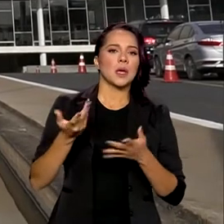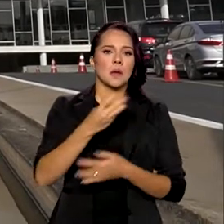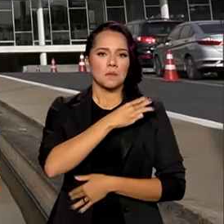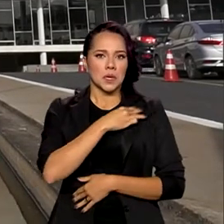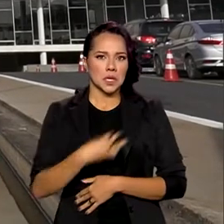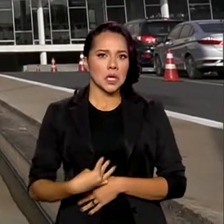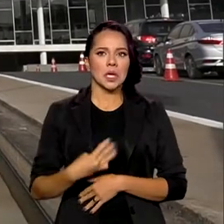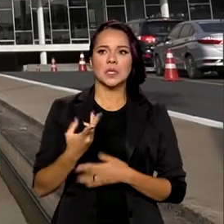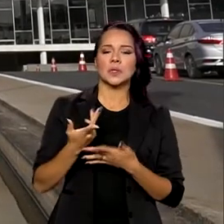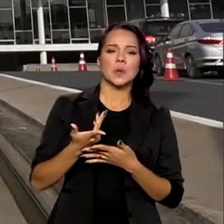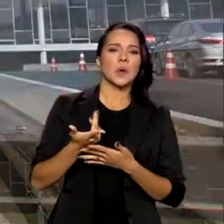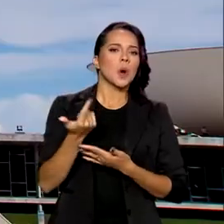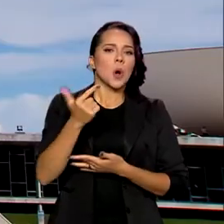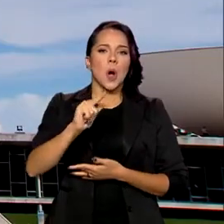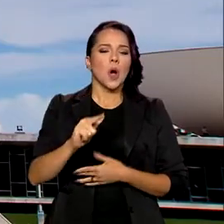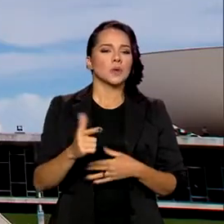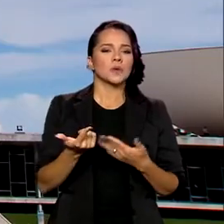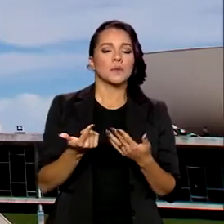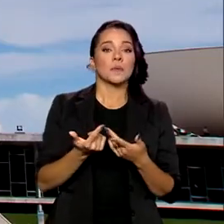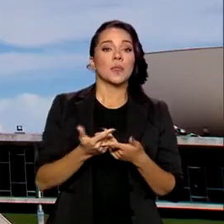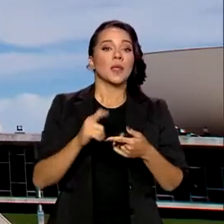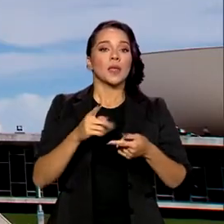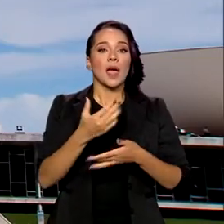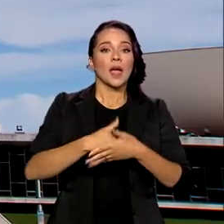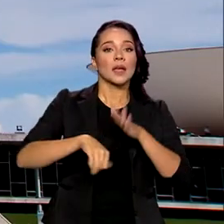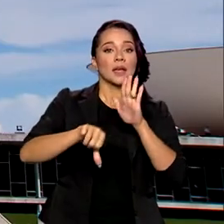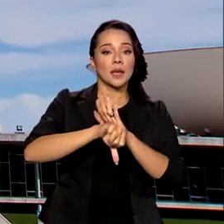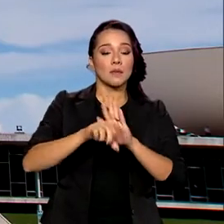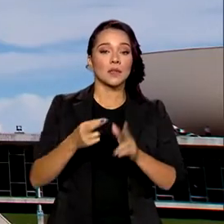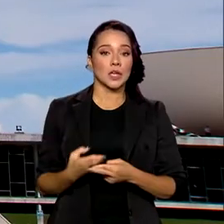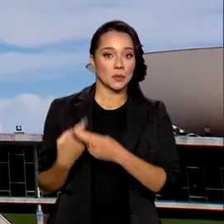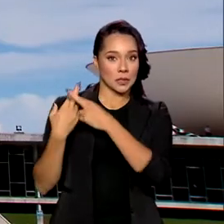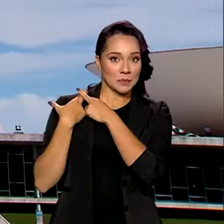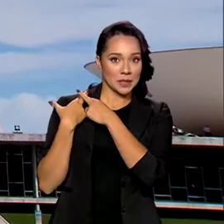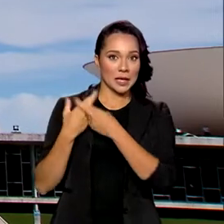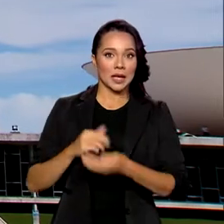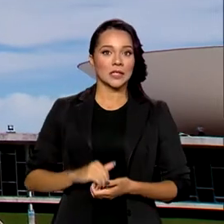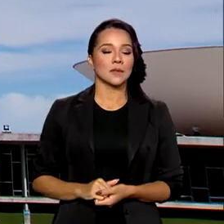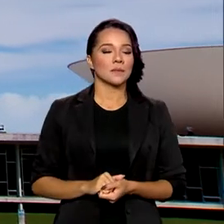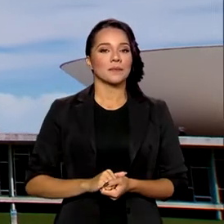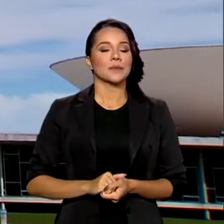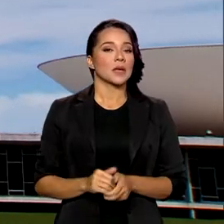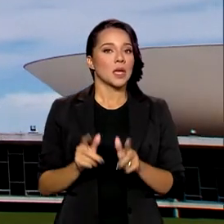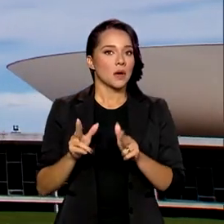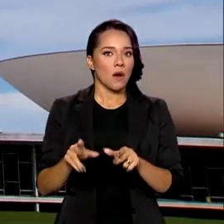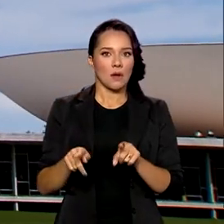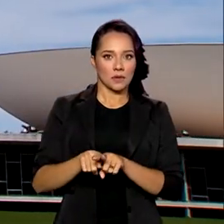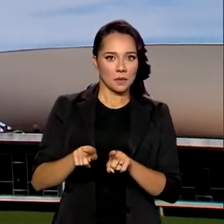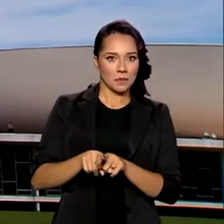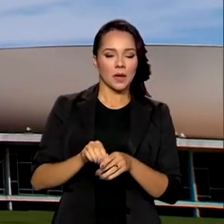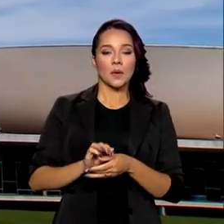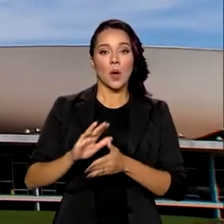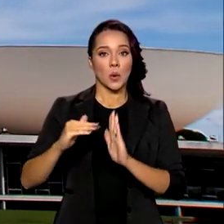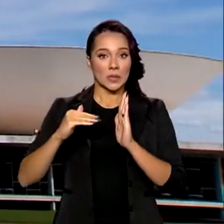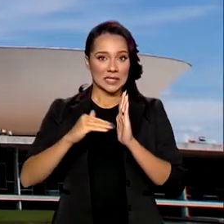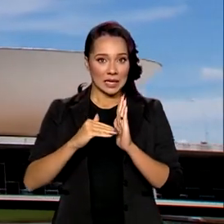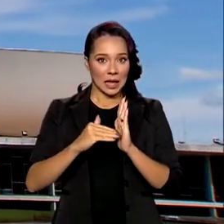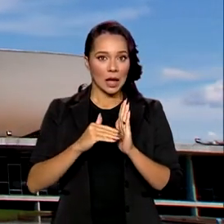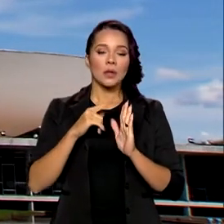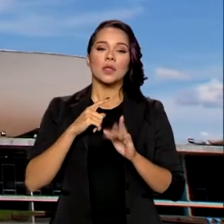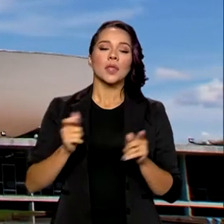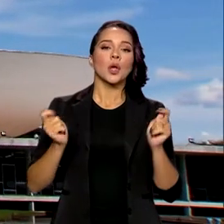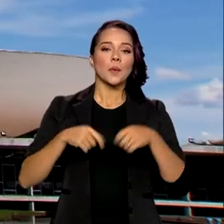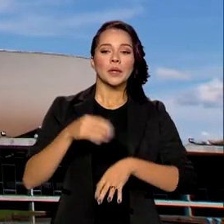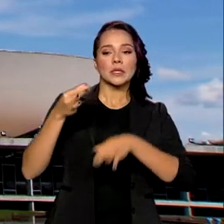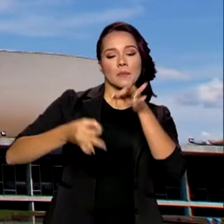Marinha, do Exército, Aeronáutica e tal, nos chamados crimes de responsabilidade. Da mesma forma, né, o Senado tem a competência para